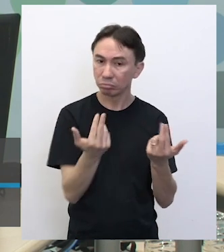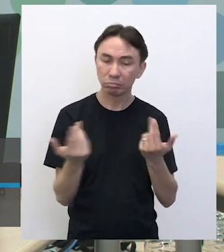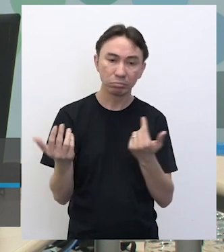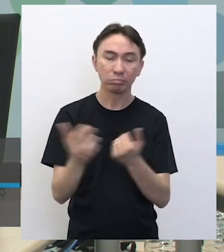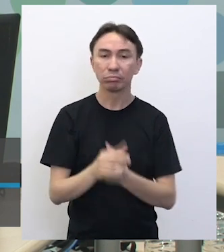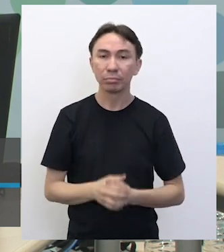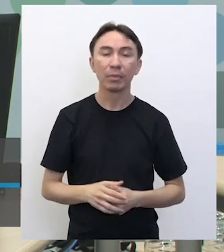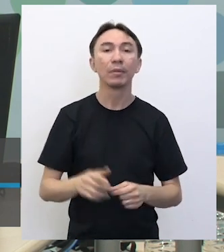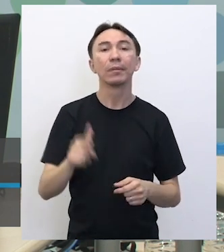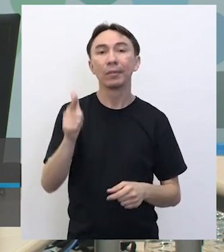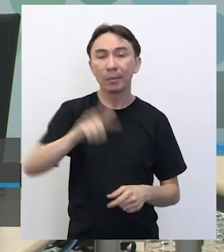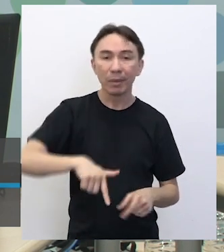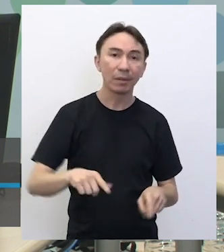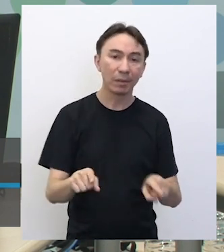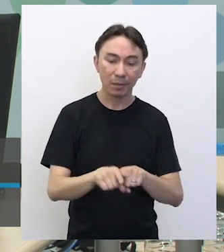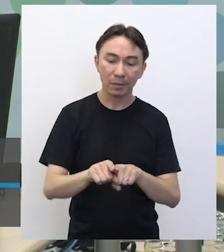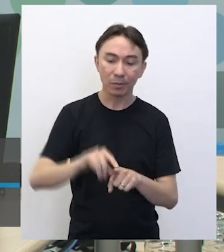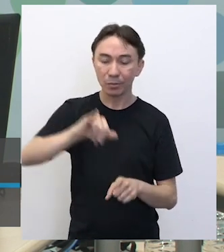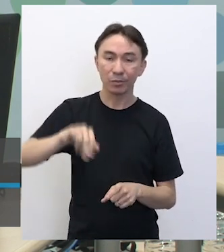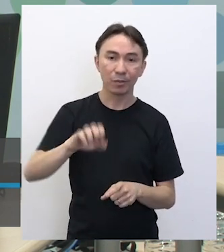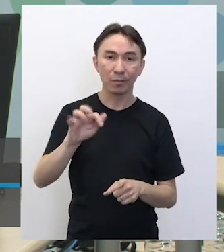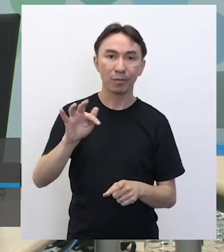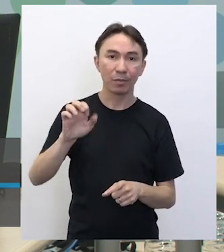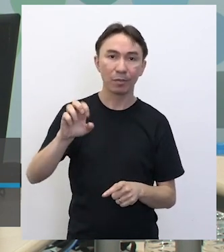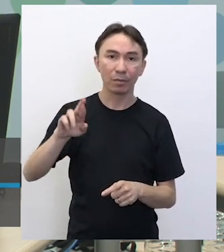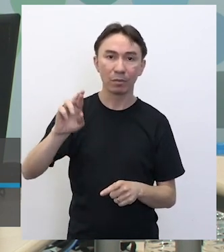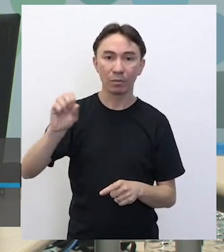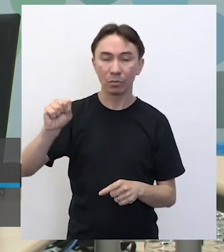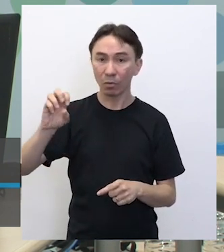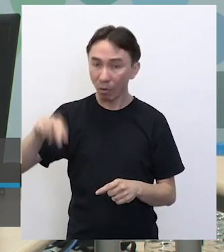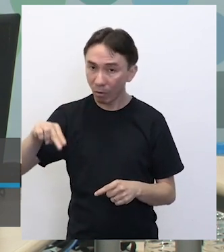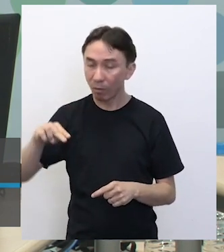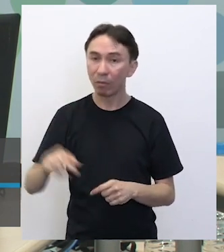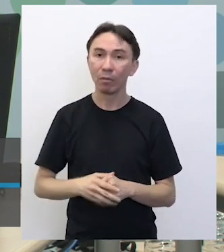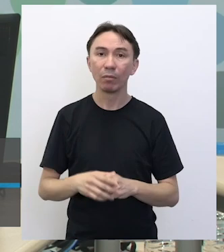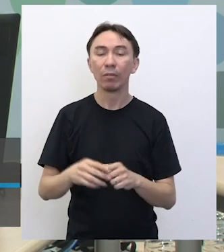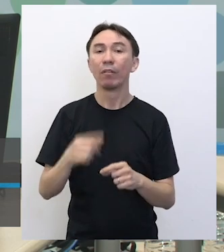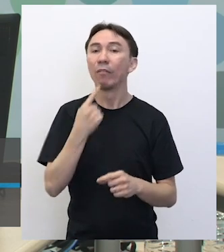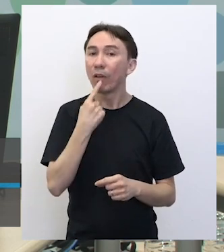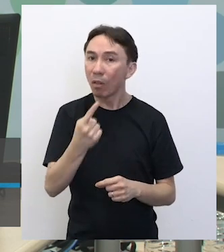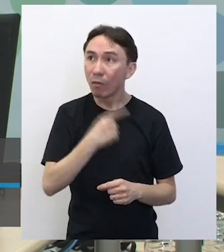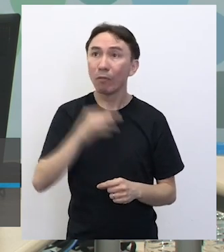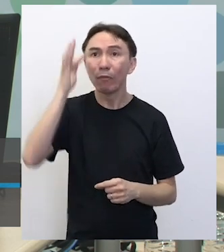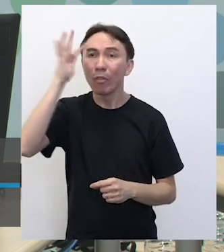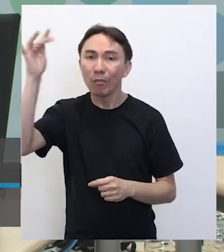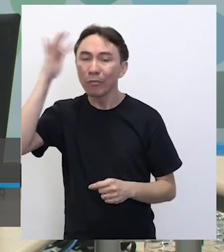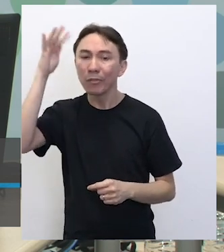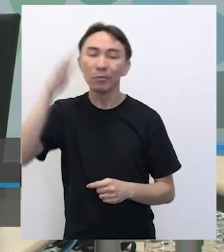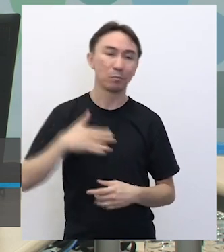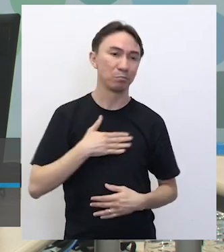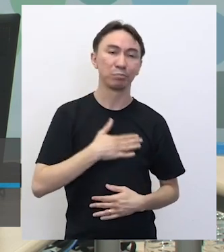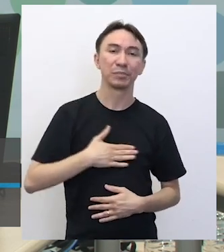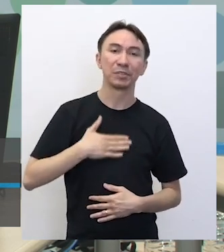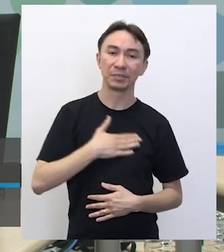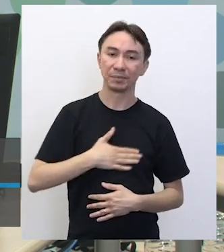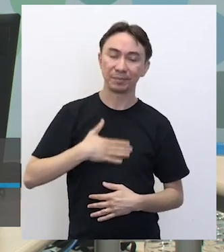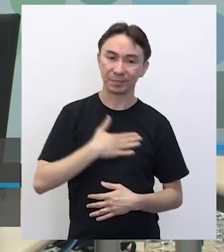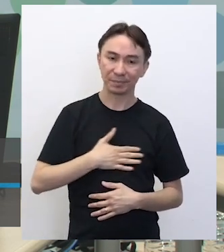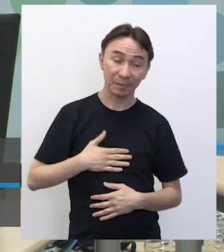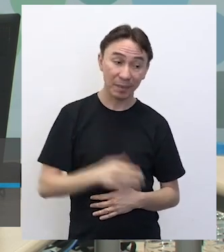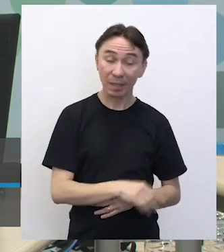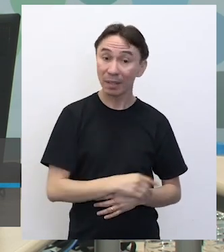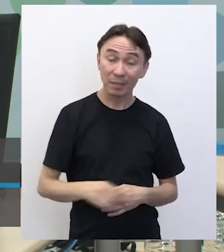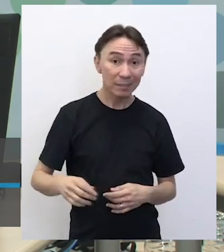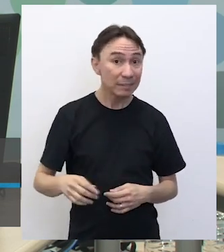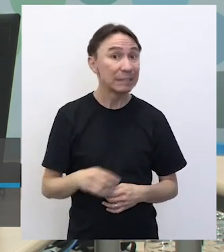Jefferson novamente. Filosofia do prazer, também o professor Jefferson. E uma coisa bem interessante aqui, né? Que eu lembrei de duas,